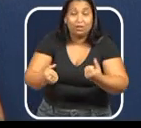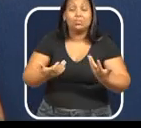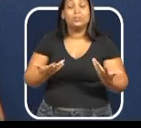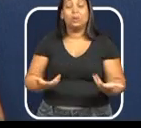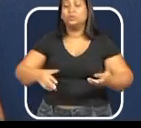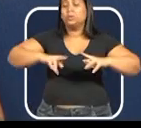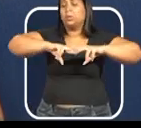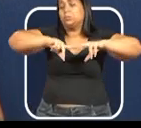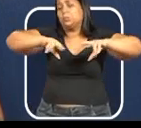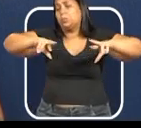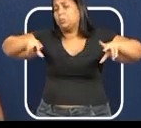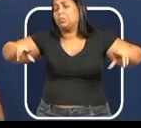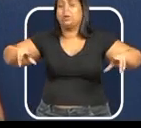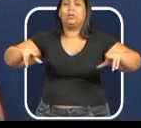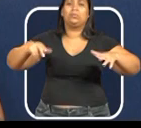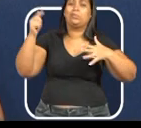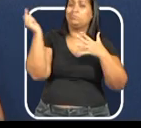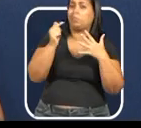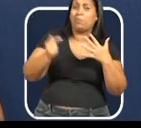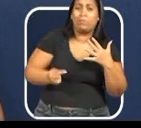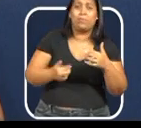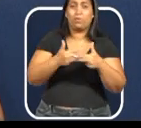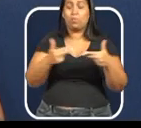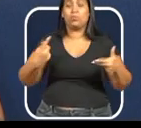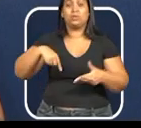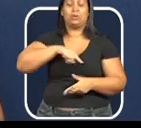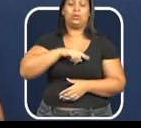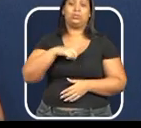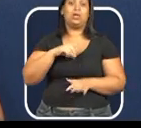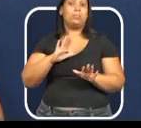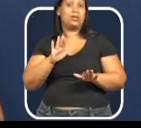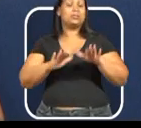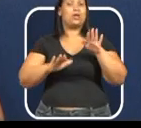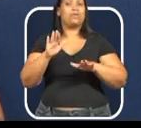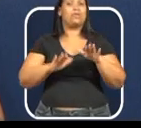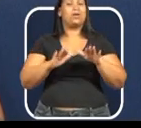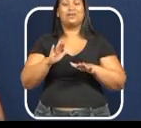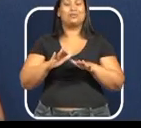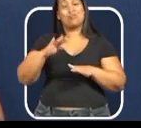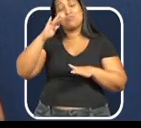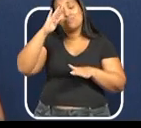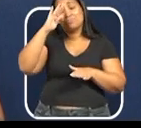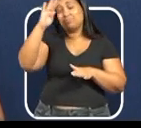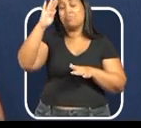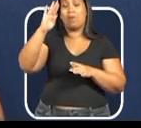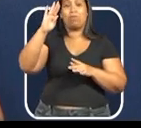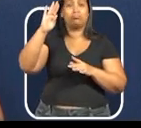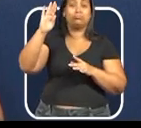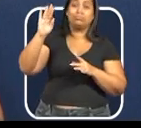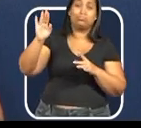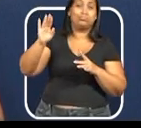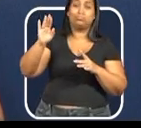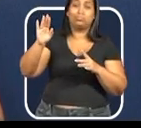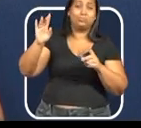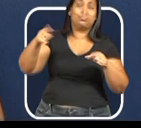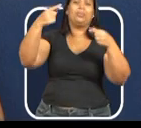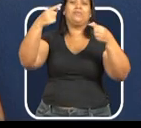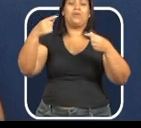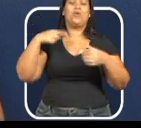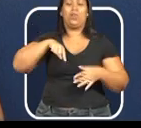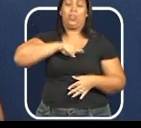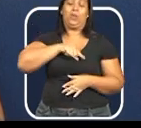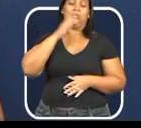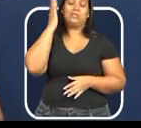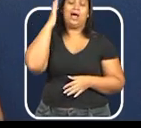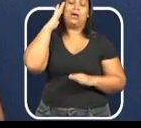os muitos desafios que a gente tem. Mas talvez o maior desafio disso tudo e a gente